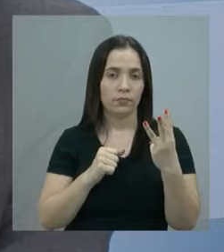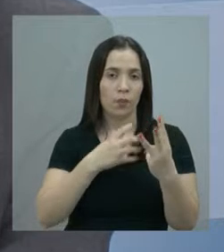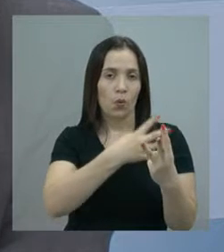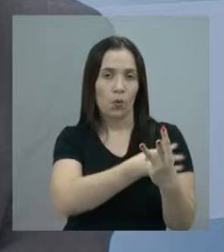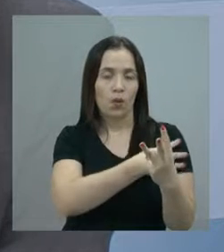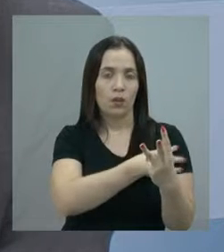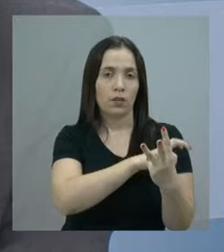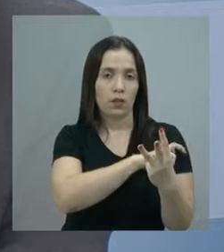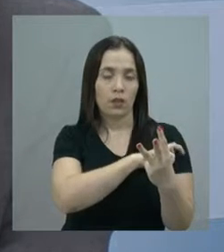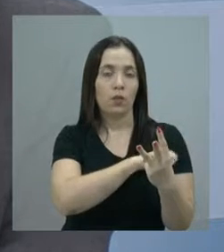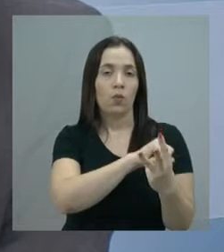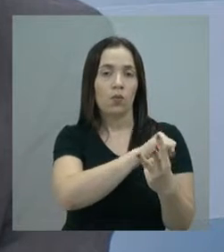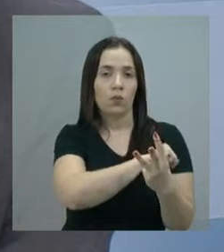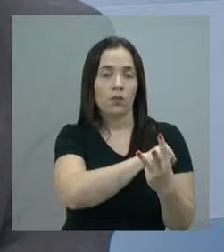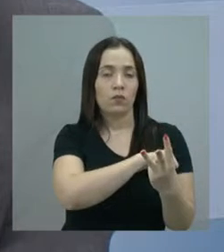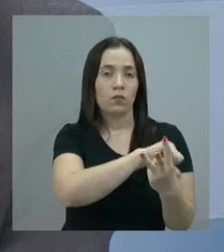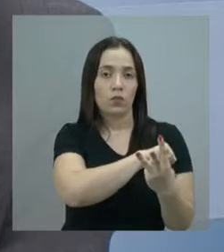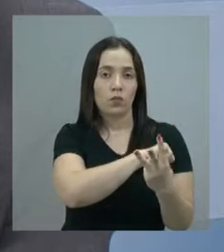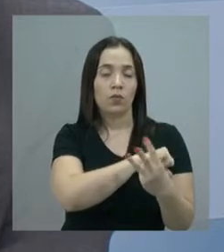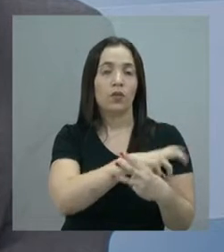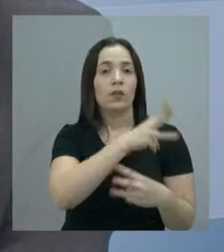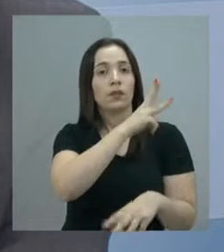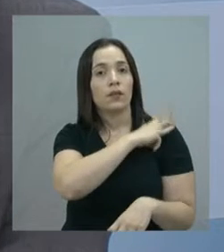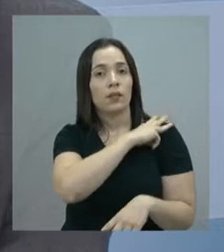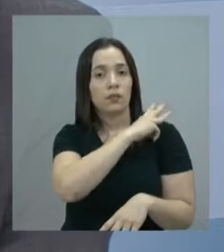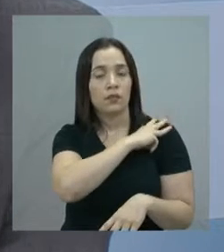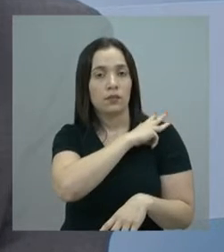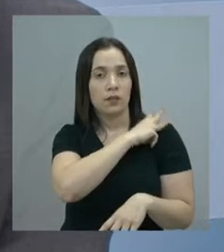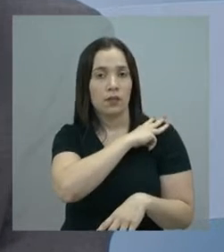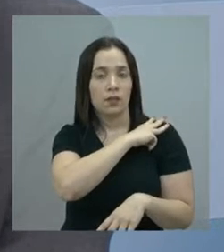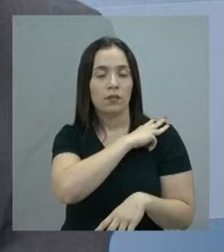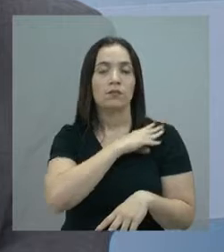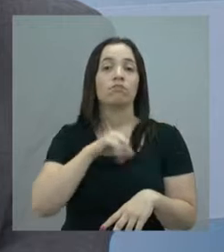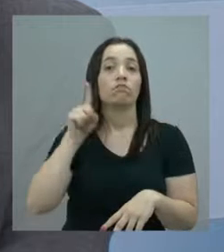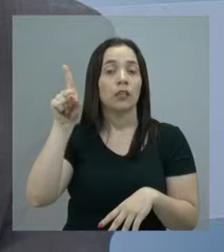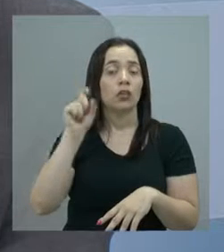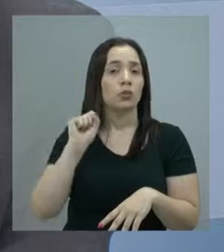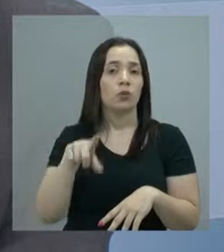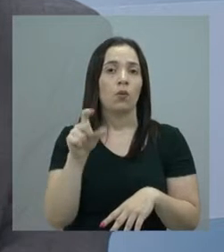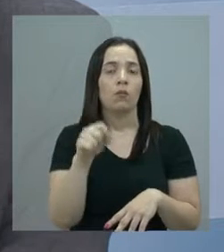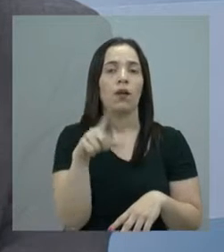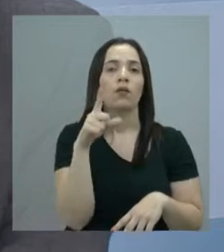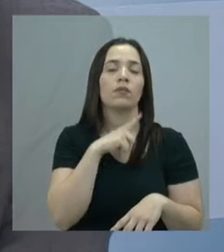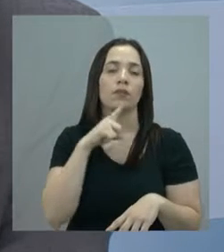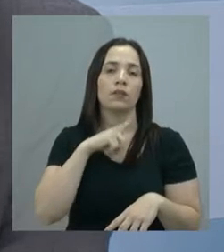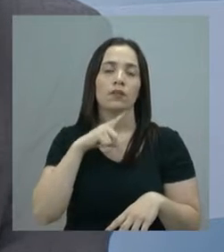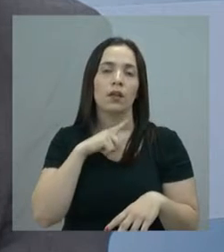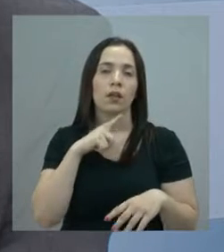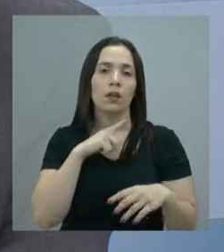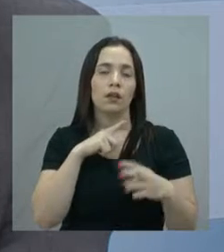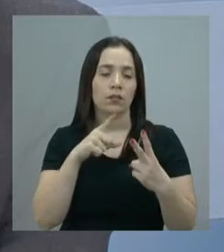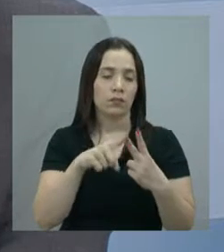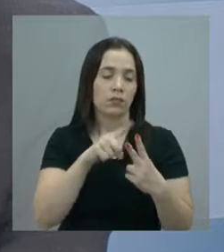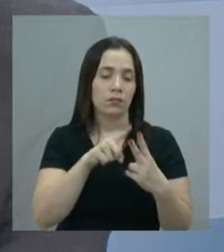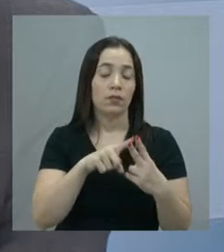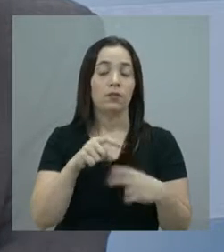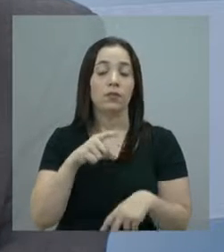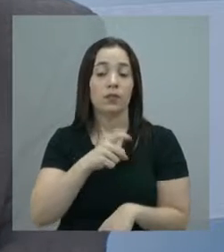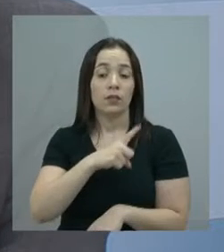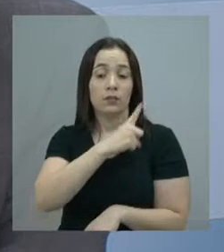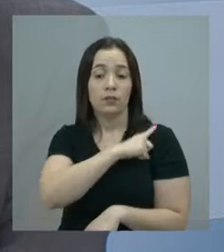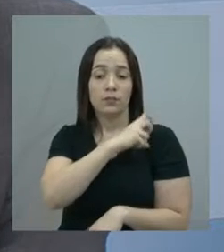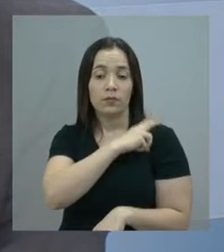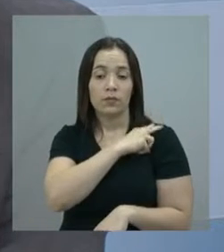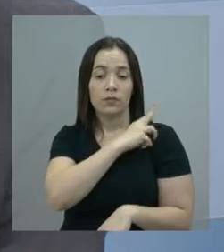ano, 8º, 9º e 3º ano do ensino médio. Sobral lidera 2. O ensino médio, nós